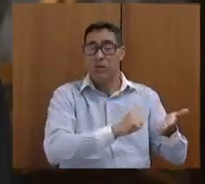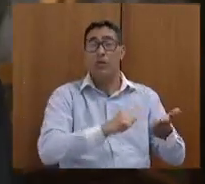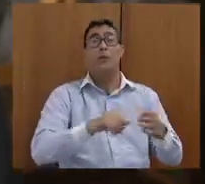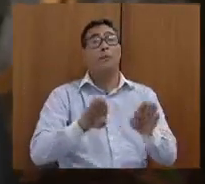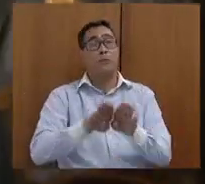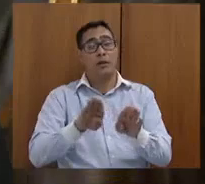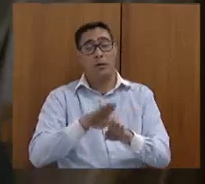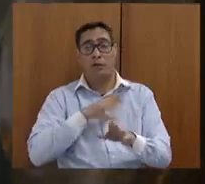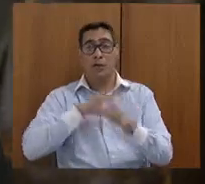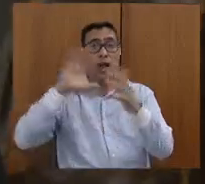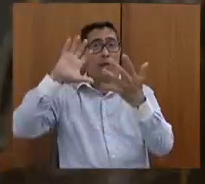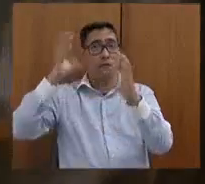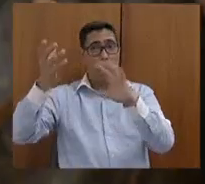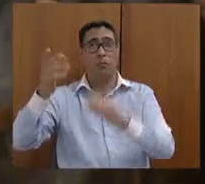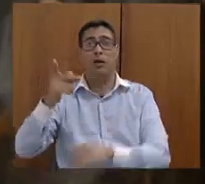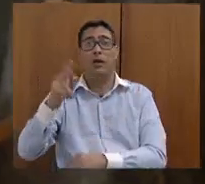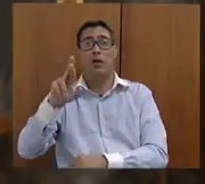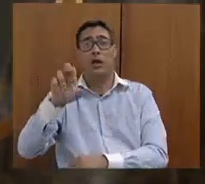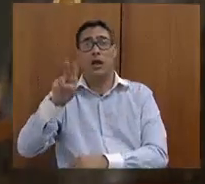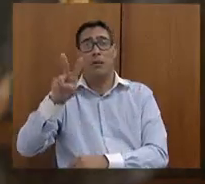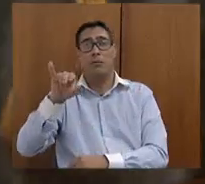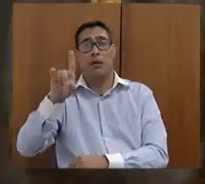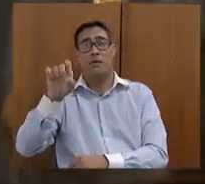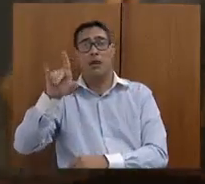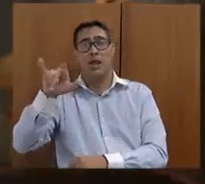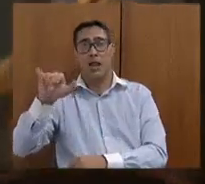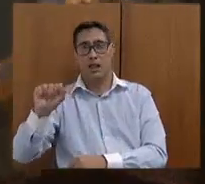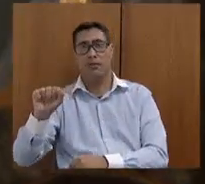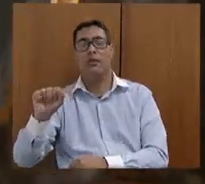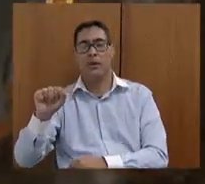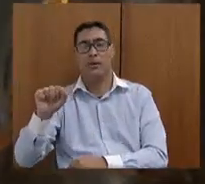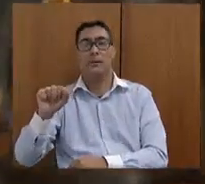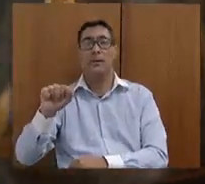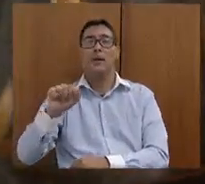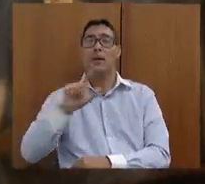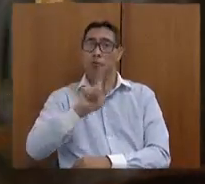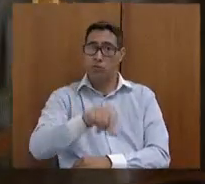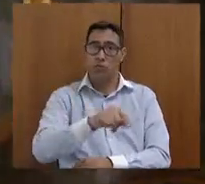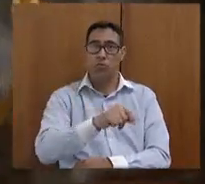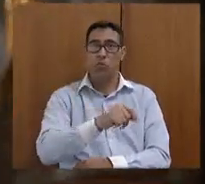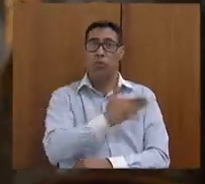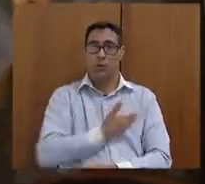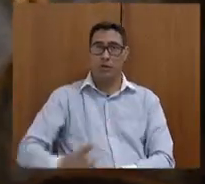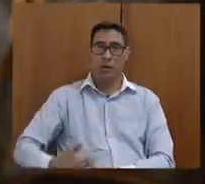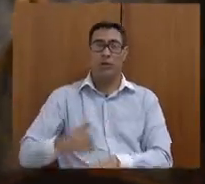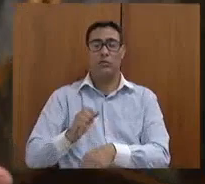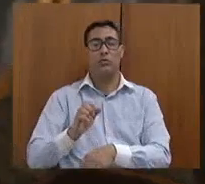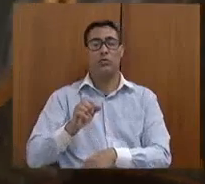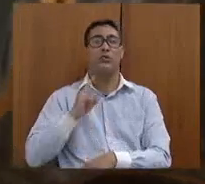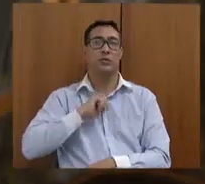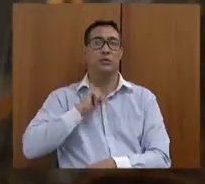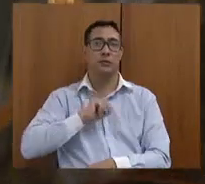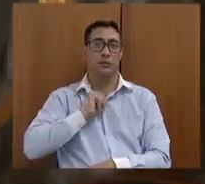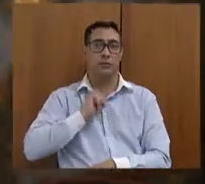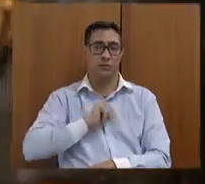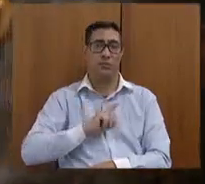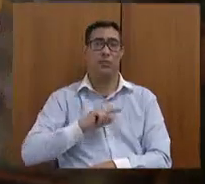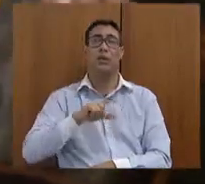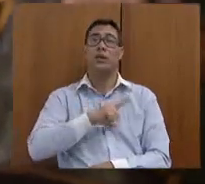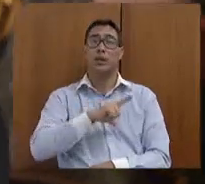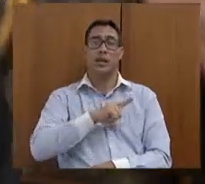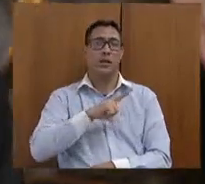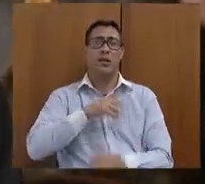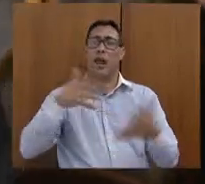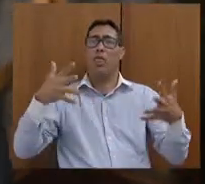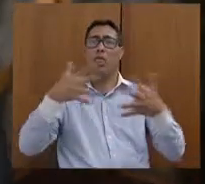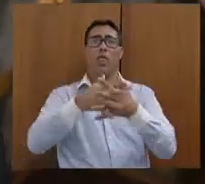Previdência que deu origem a reforma da Previdência do Estado de Minas Gerais que atingiu a todos